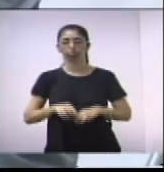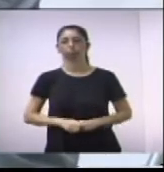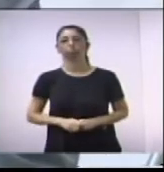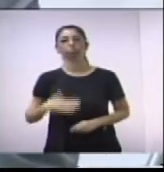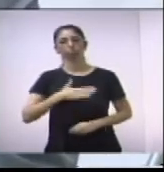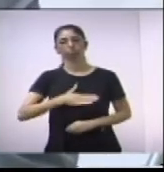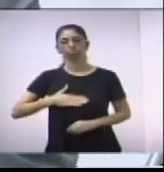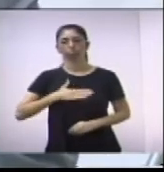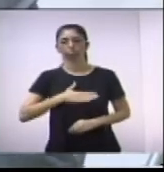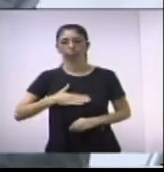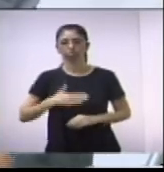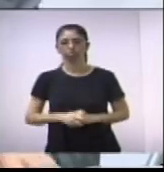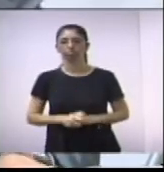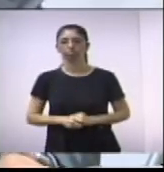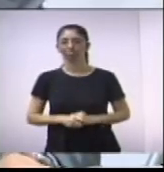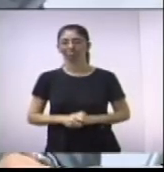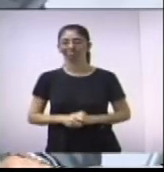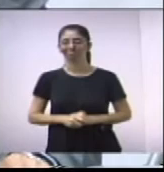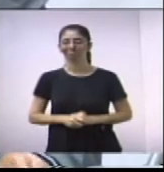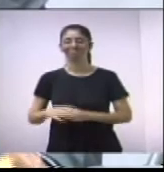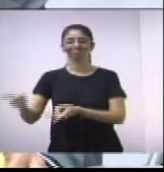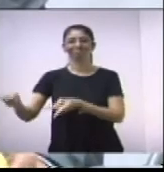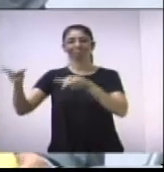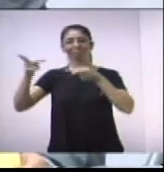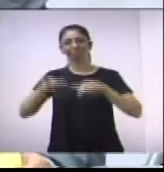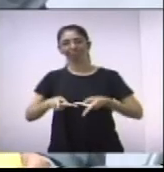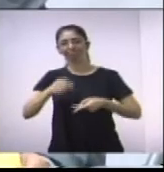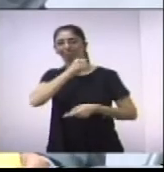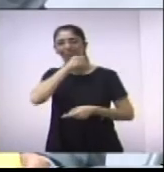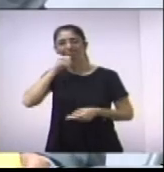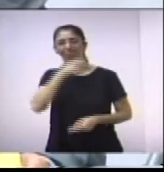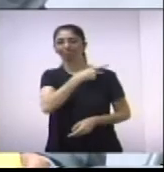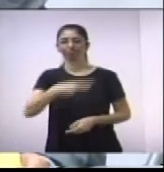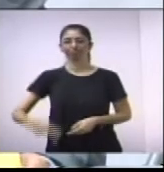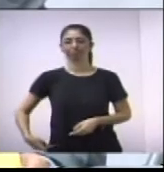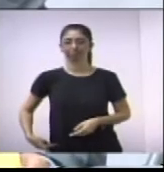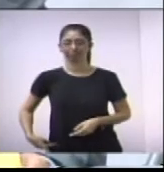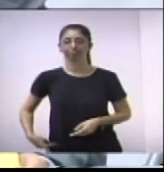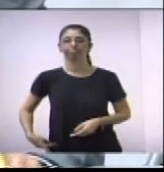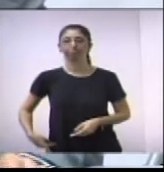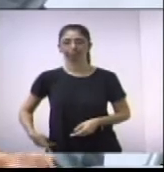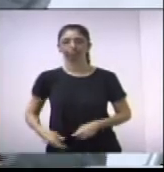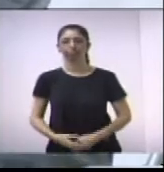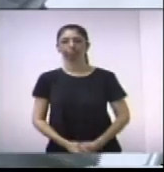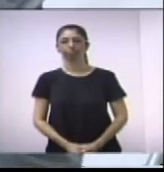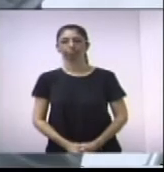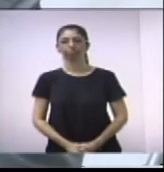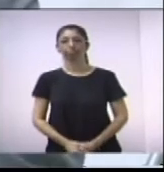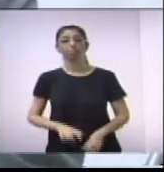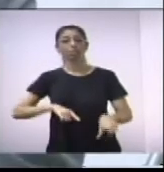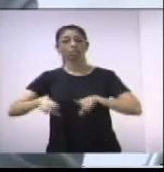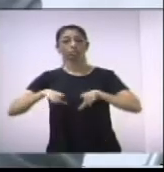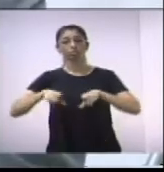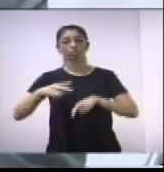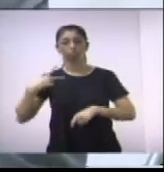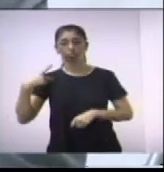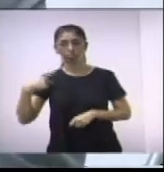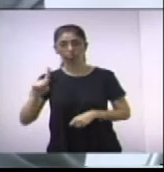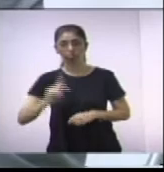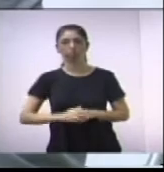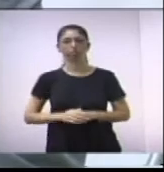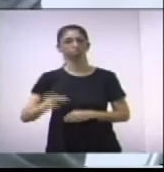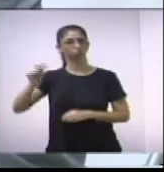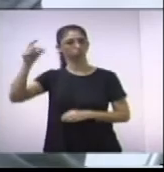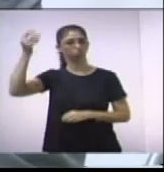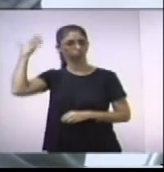novamente saudação pelo seu retorno, seja novamente bem-vindo, que continue fazendo o seu trabalho da maneira que